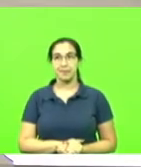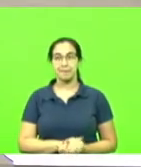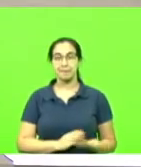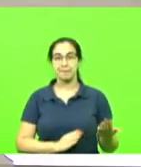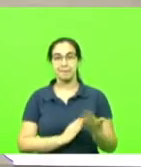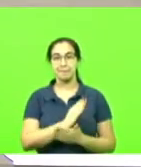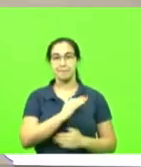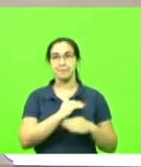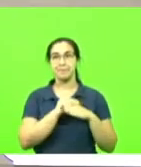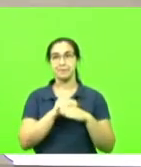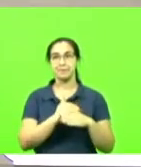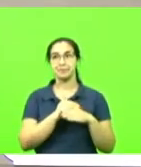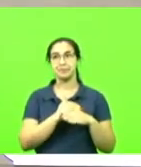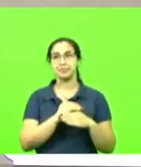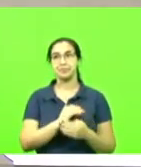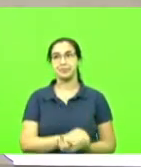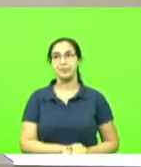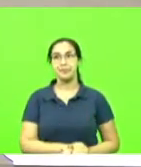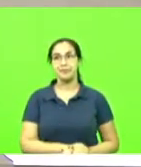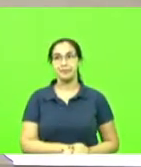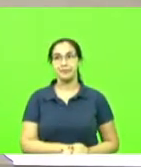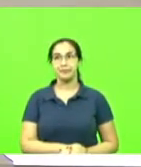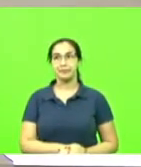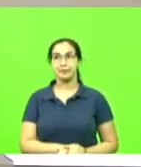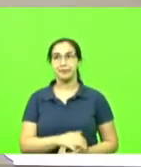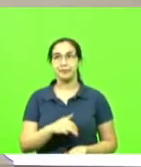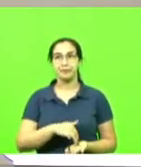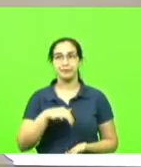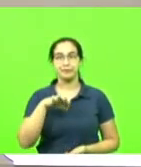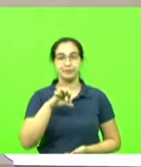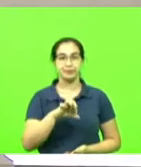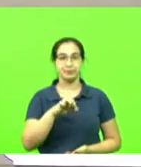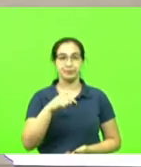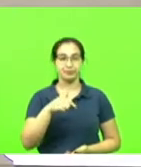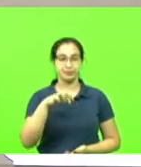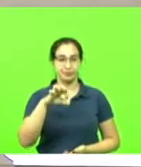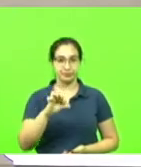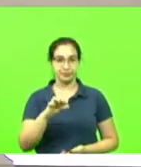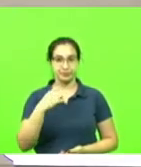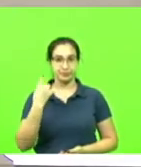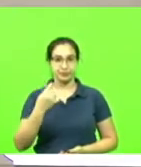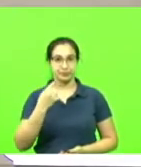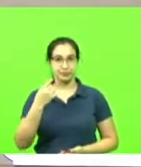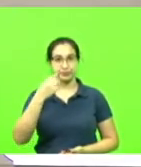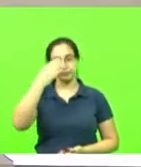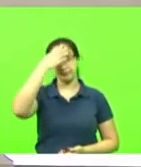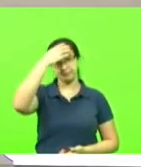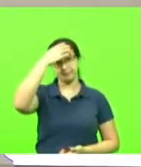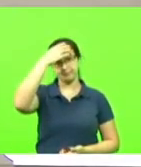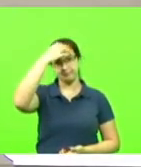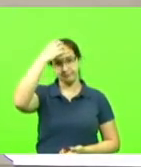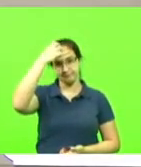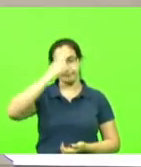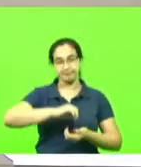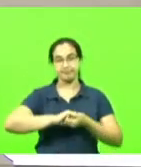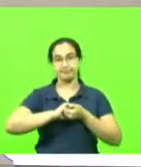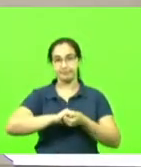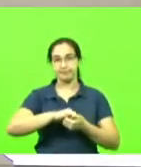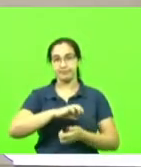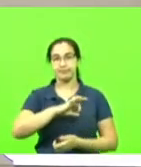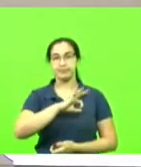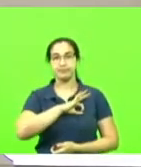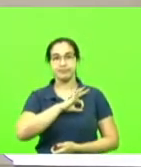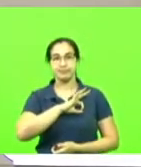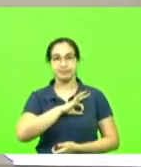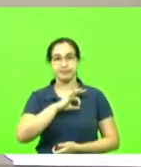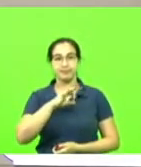Aprovado por unanimidade. Moção número 979, deputado Ismael dos Santos, cumprimentando os policiais militares